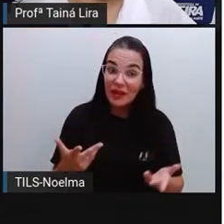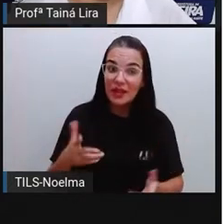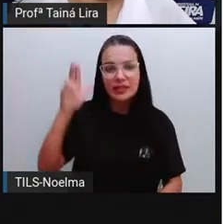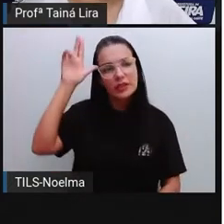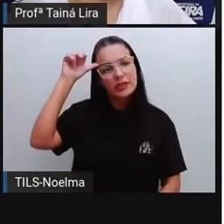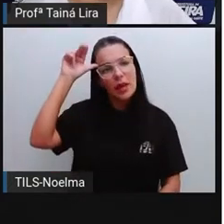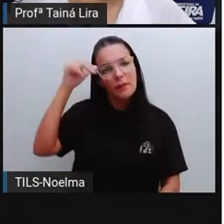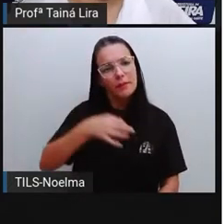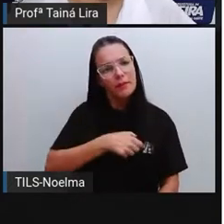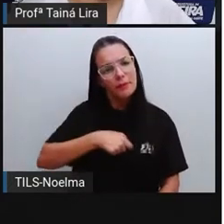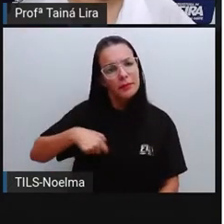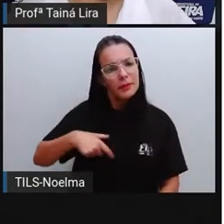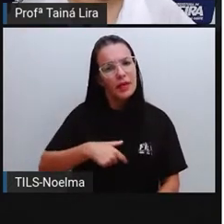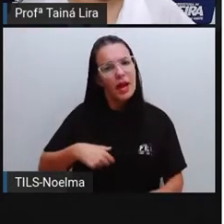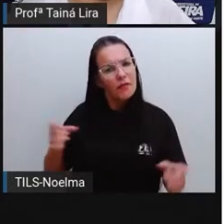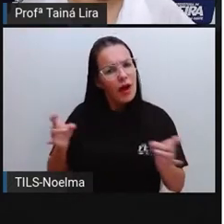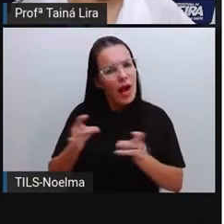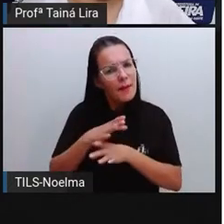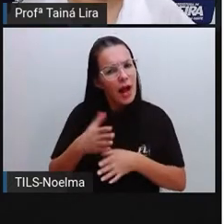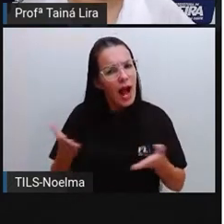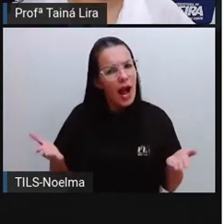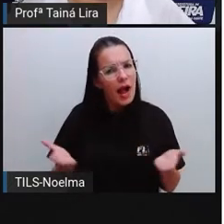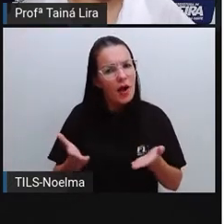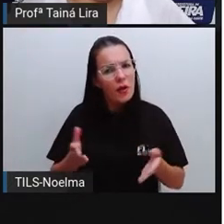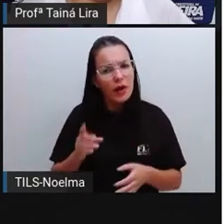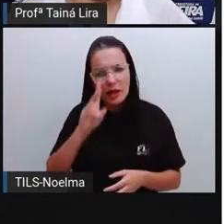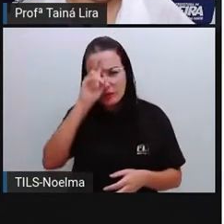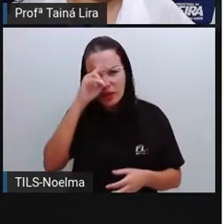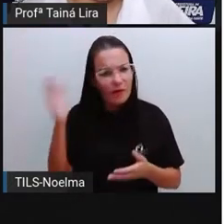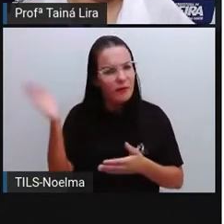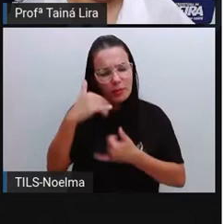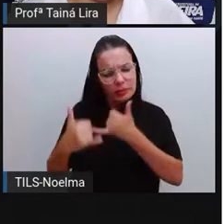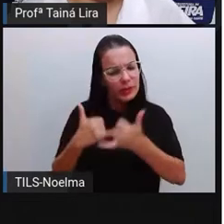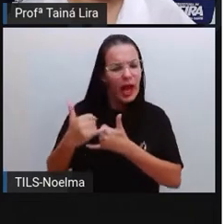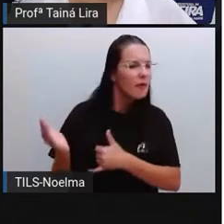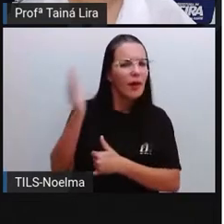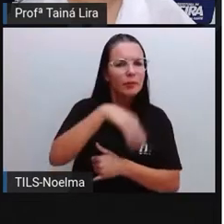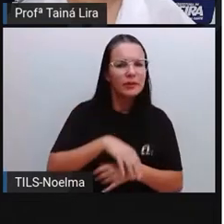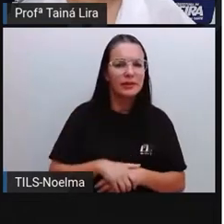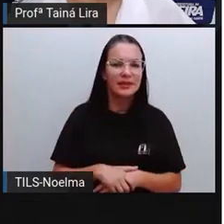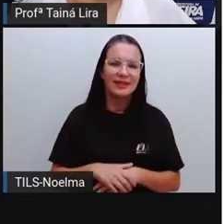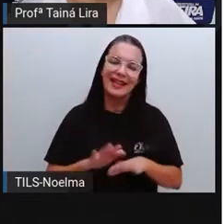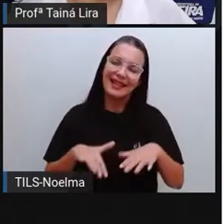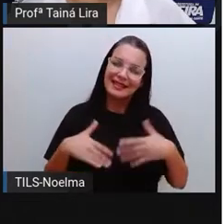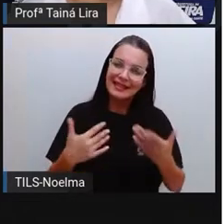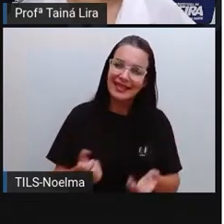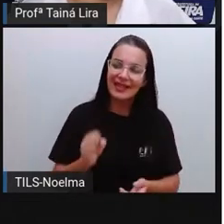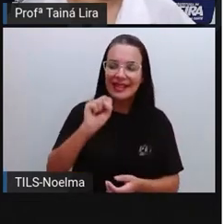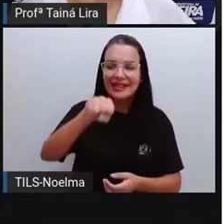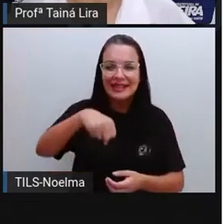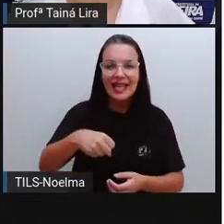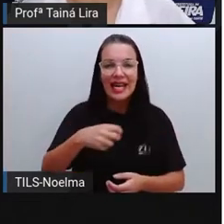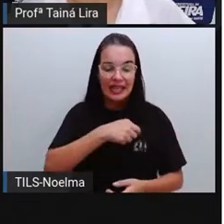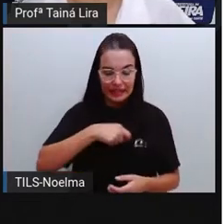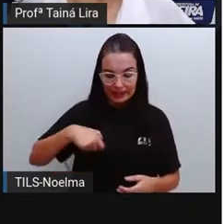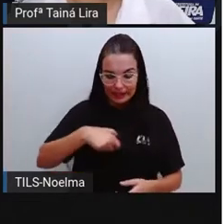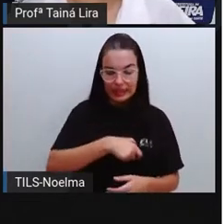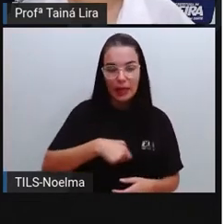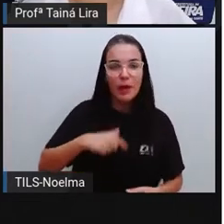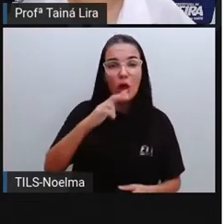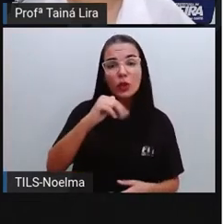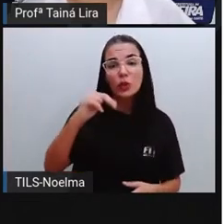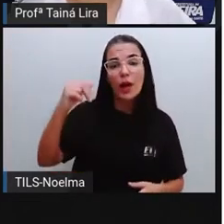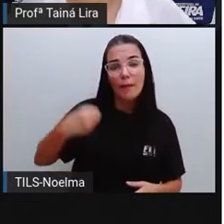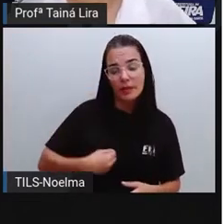Então, zebrinha, vamos acabar logo com essa história e vamos brincar depressa? E assim, a zebrinha nunca